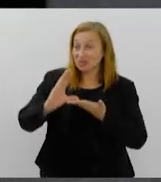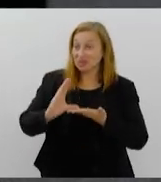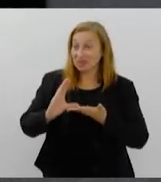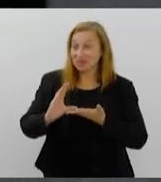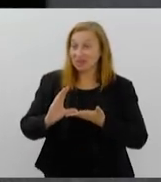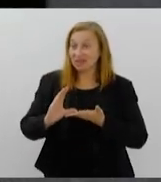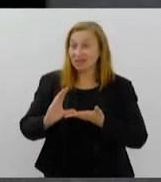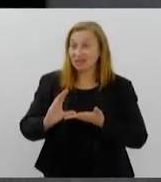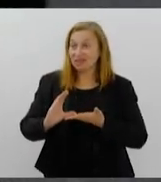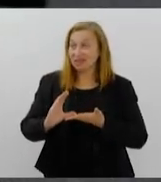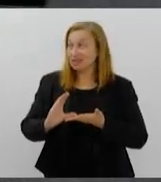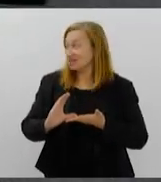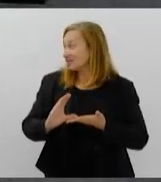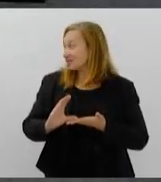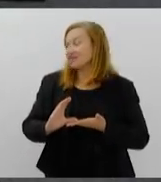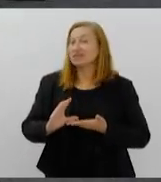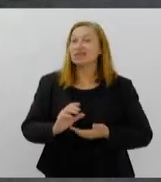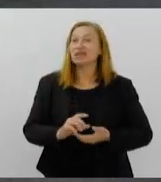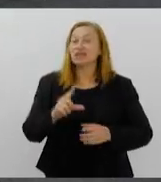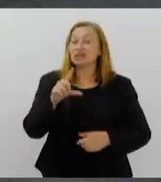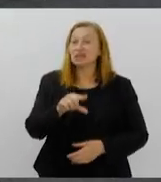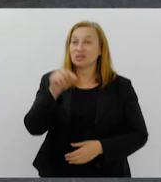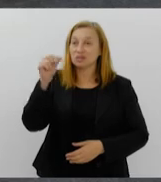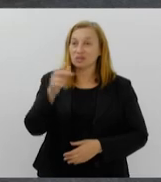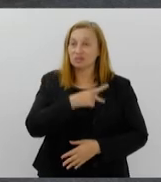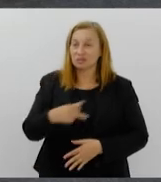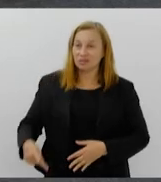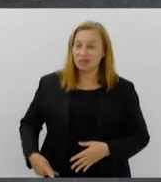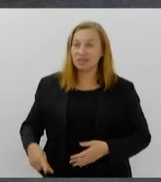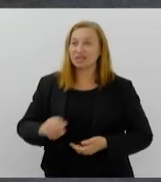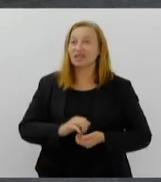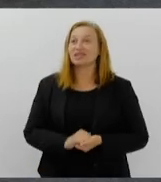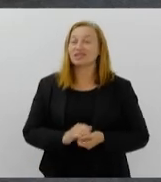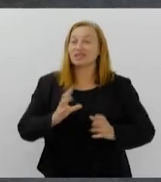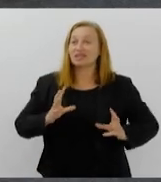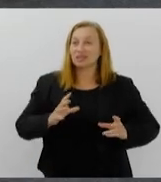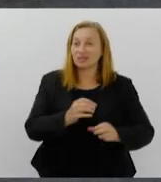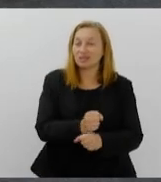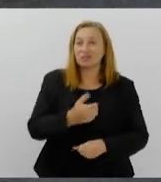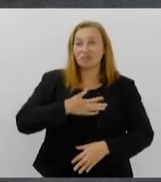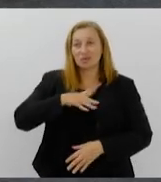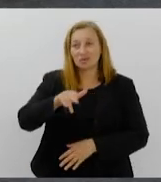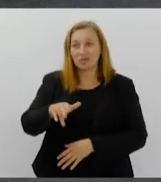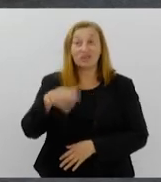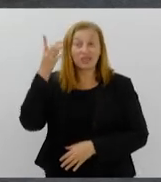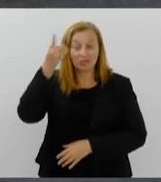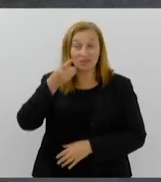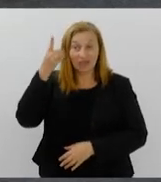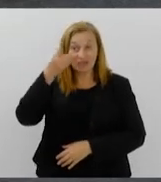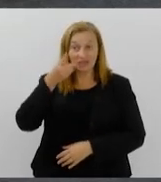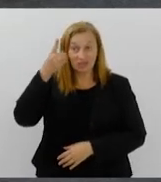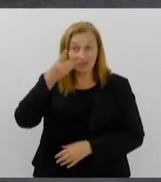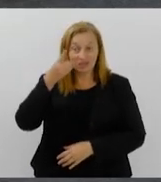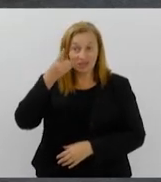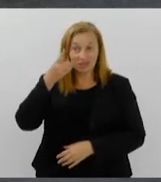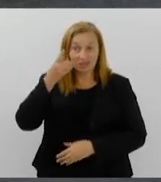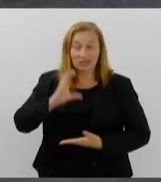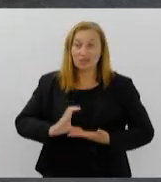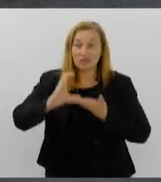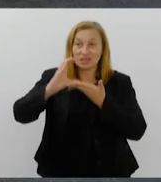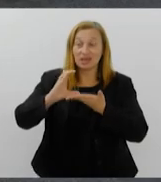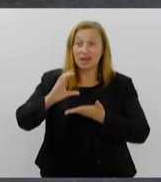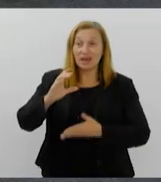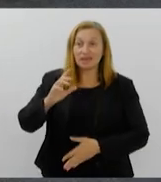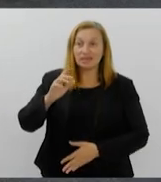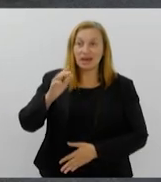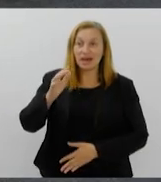Contas, recém-eleito presidente da Corte de Contas, meu irmão, meu amigo, deputado conselheiro Márcio